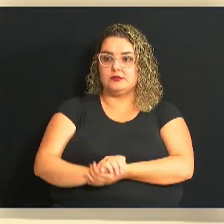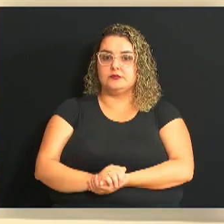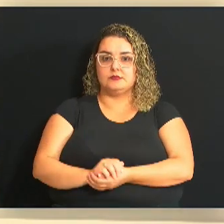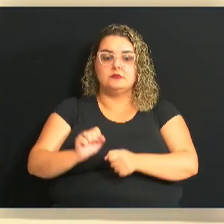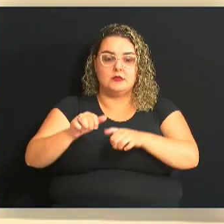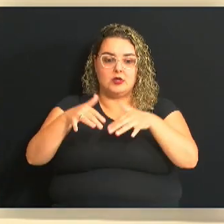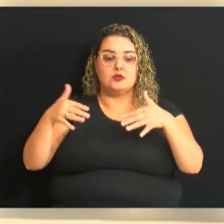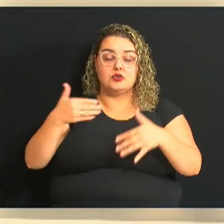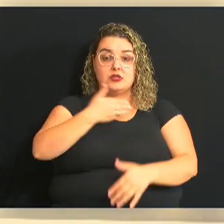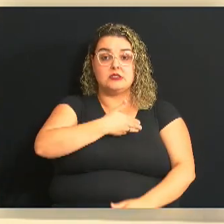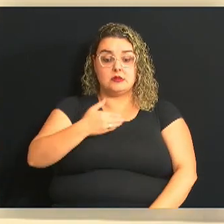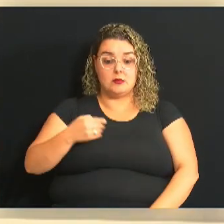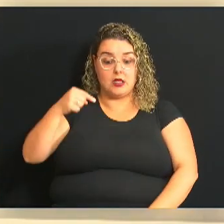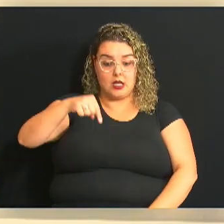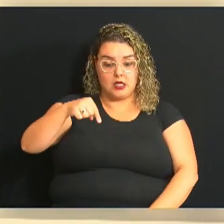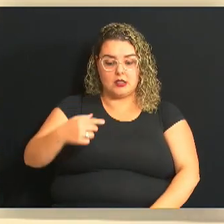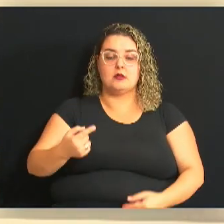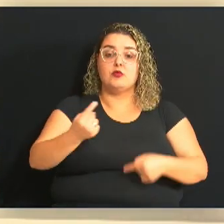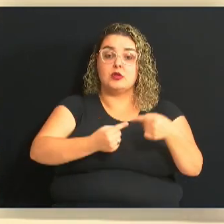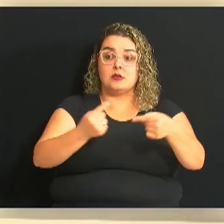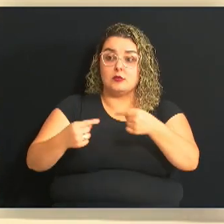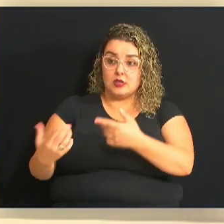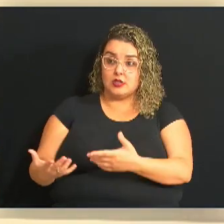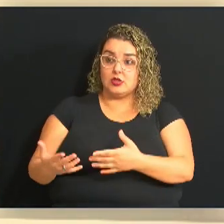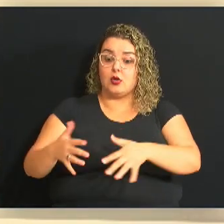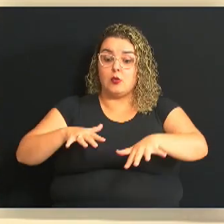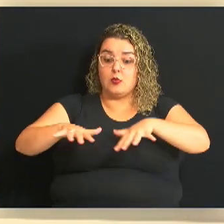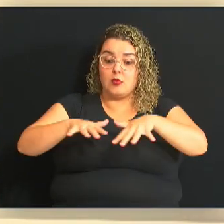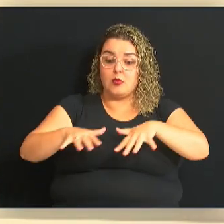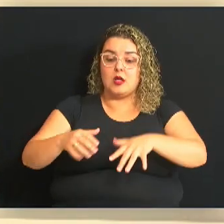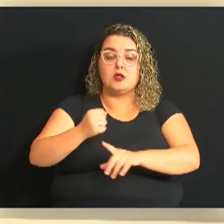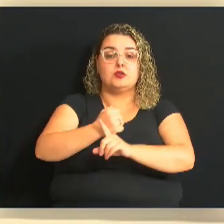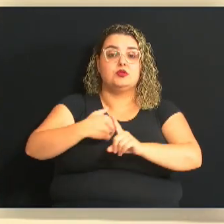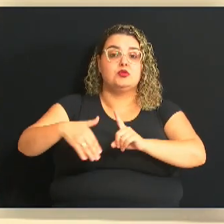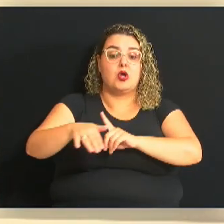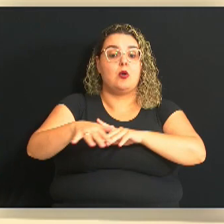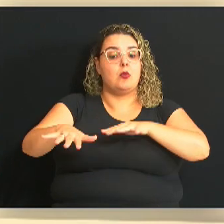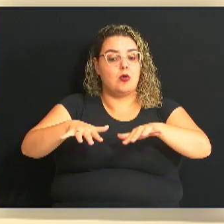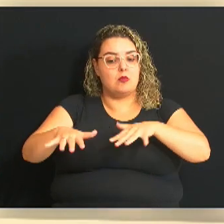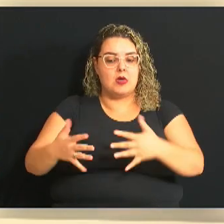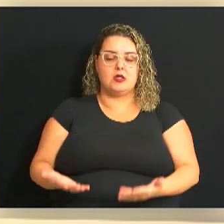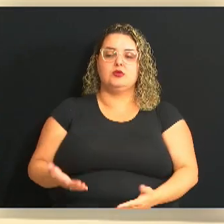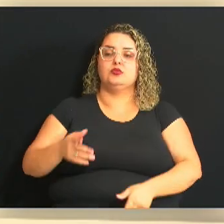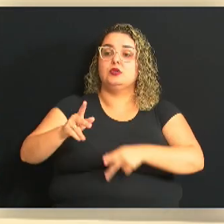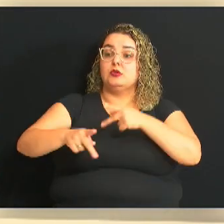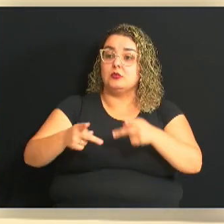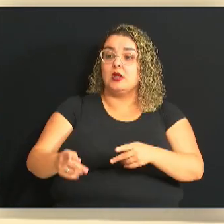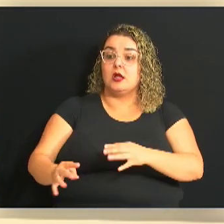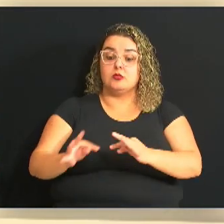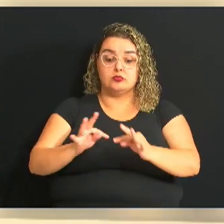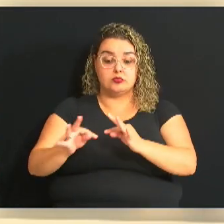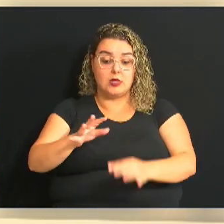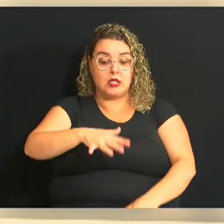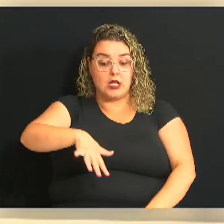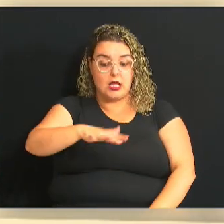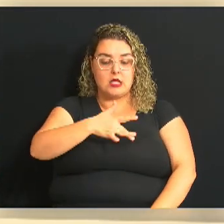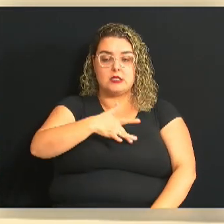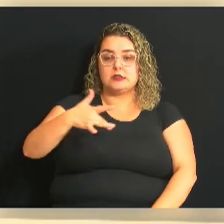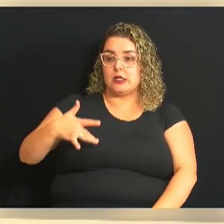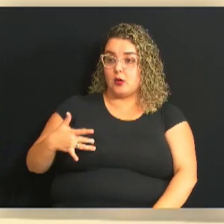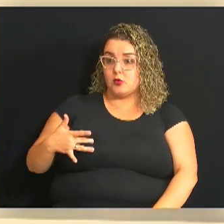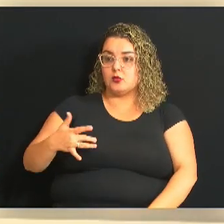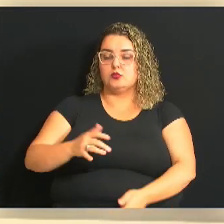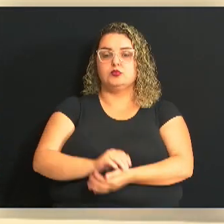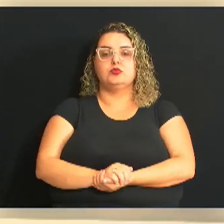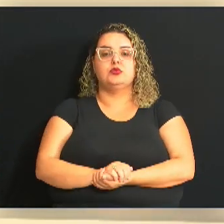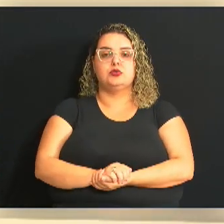pública nessa casa que foi debatido com o movimento social, movimento popular, com técnicos da área da saúde, com